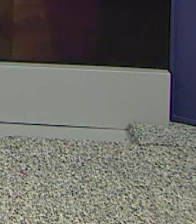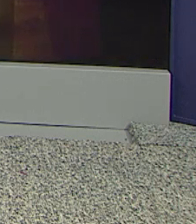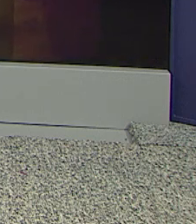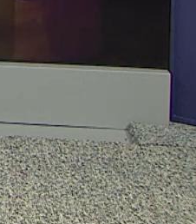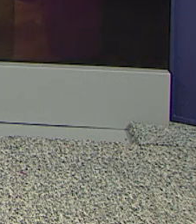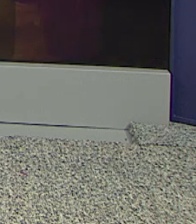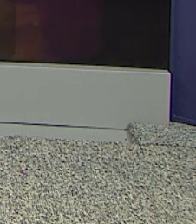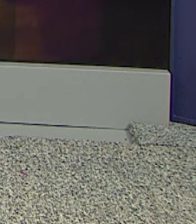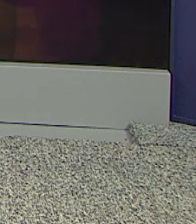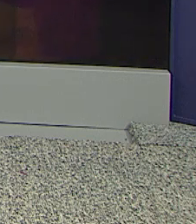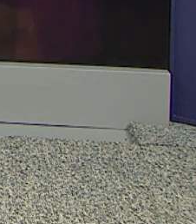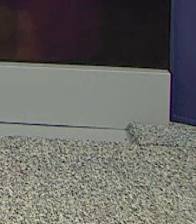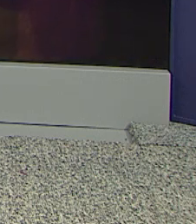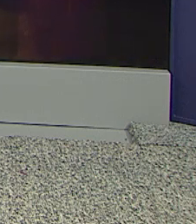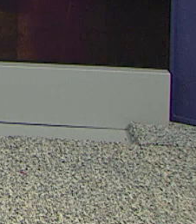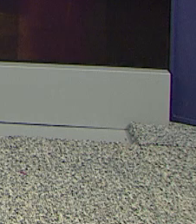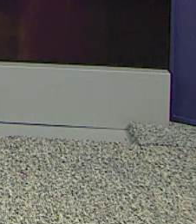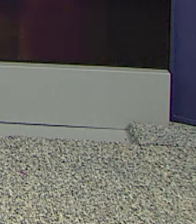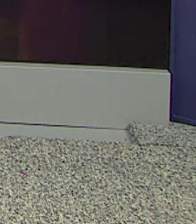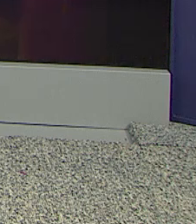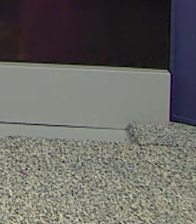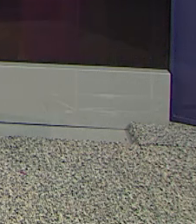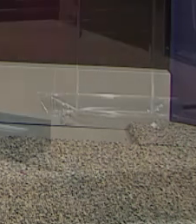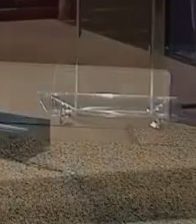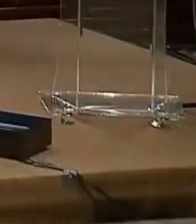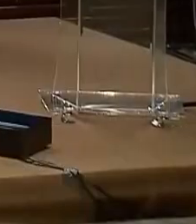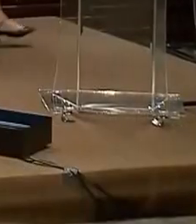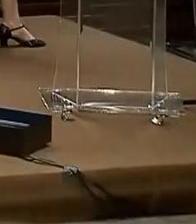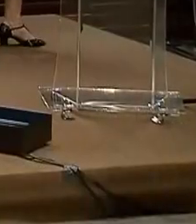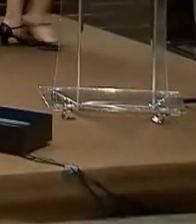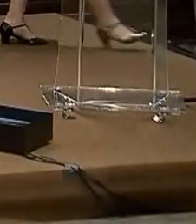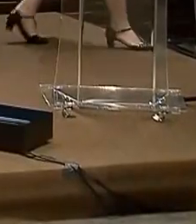paulo o presidente michel temer vamos acompanhar